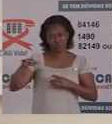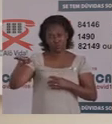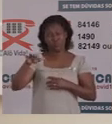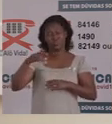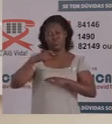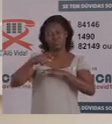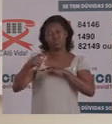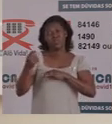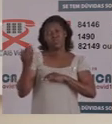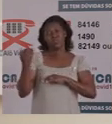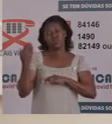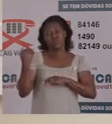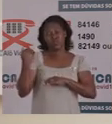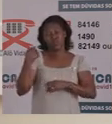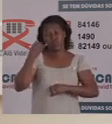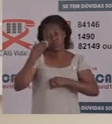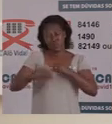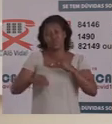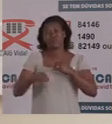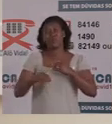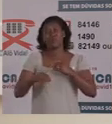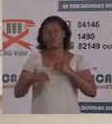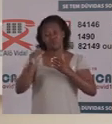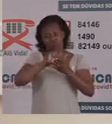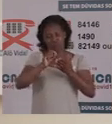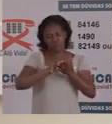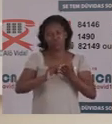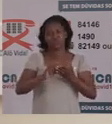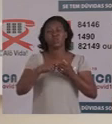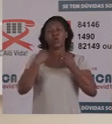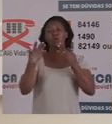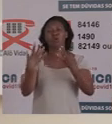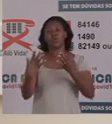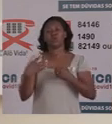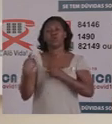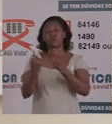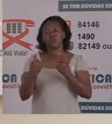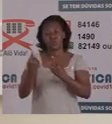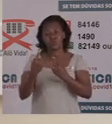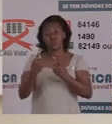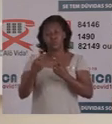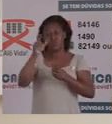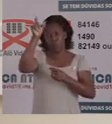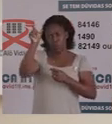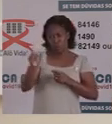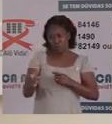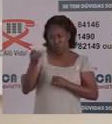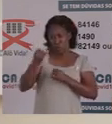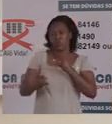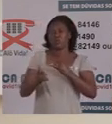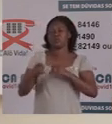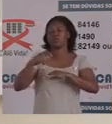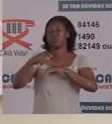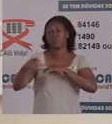nós, nessa semana, detectamos 8 casos. E, portanto, a última barra, com o número 4, é a semana epidemiológica